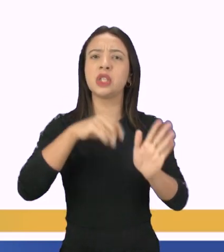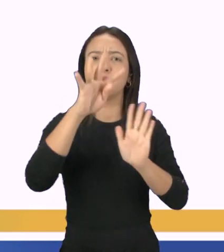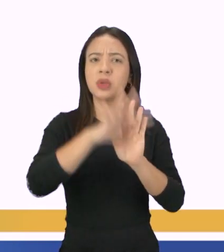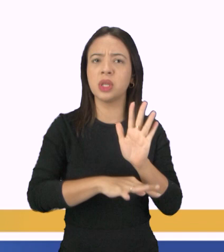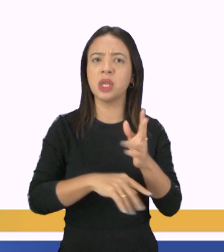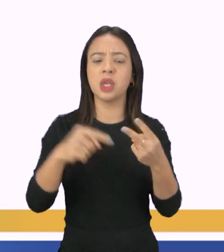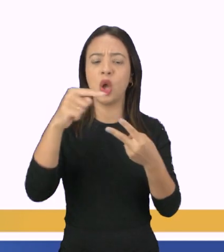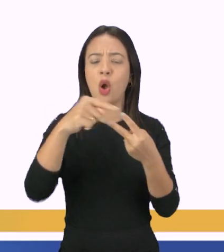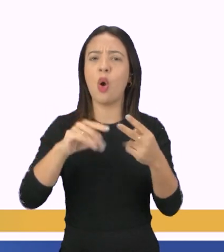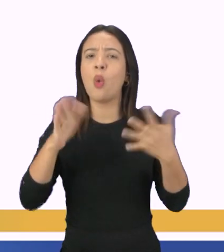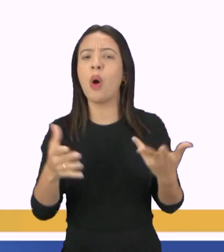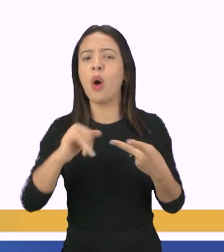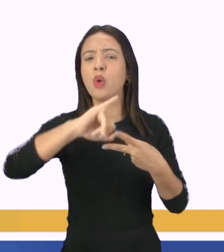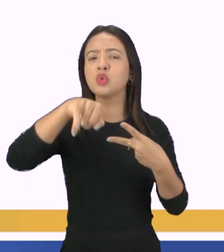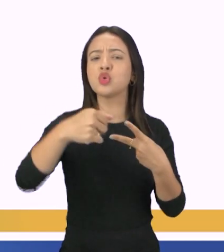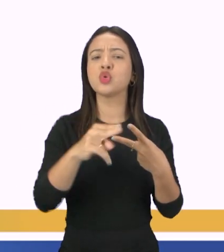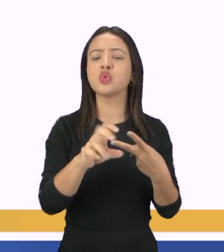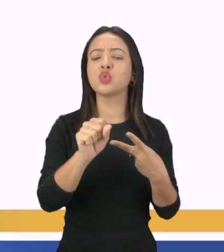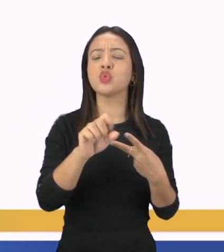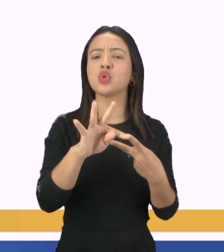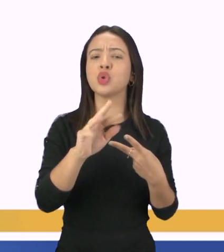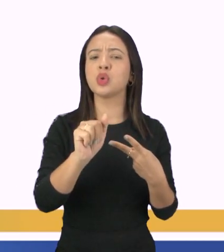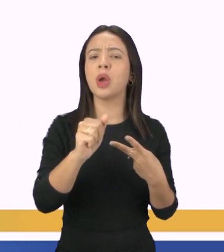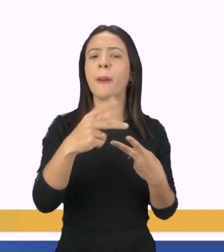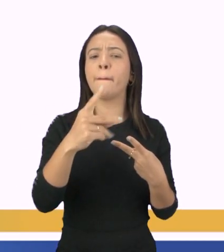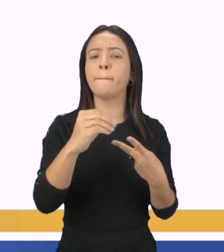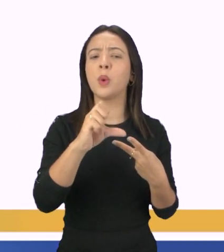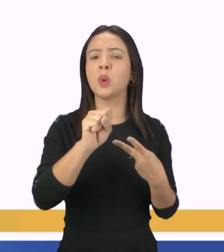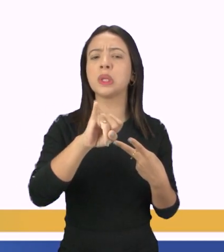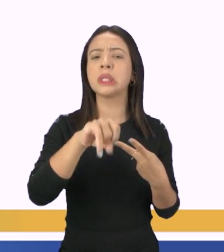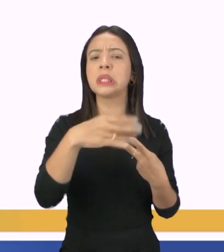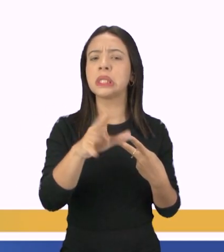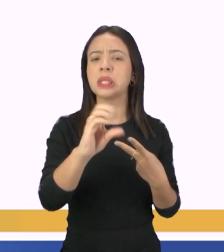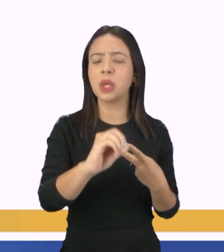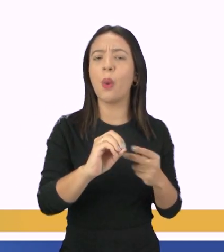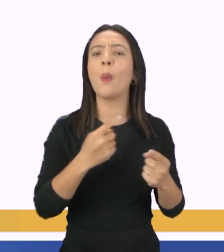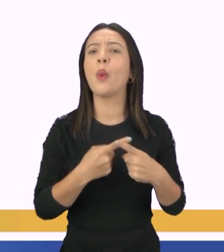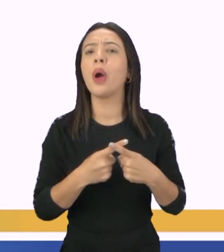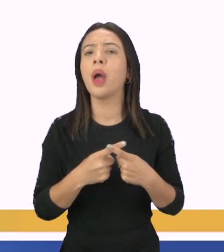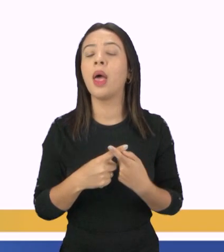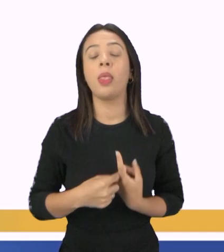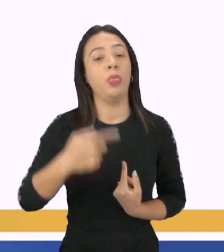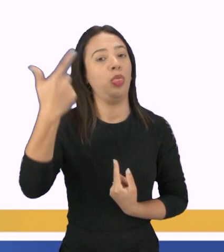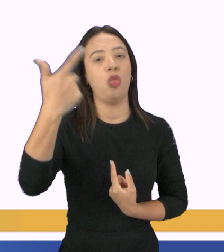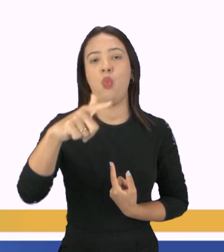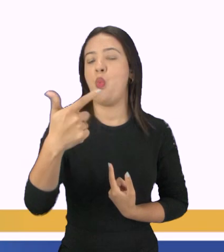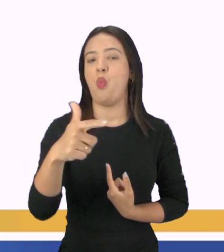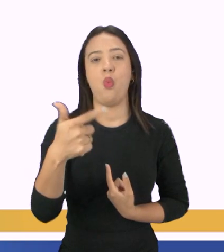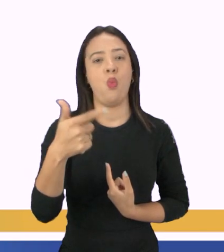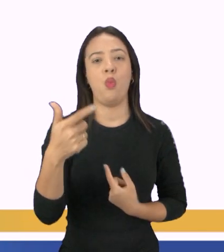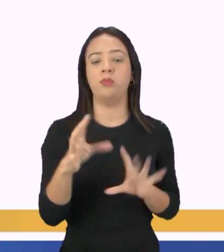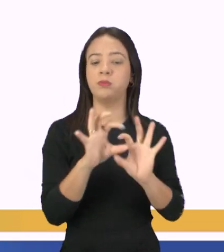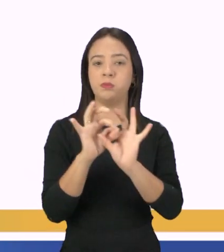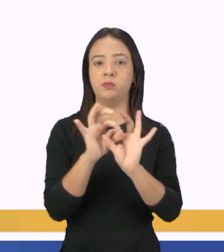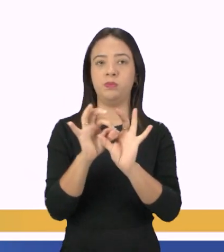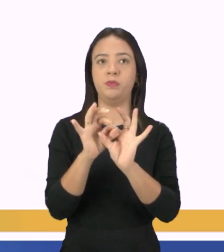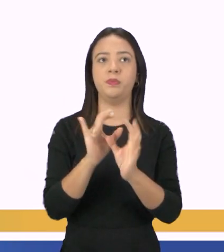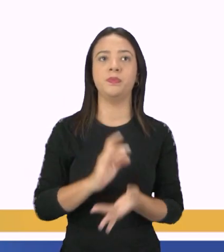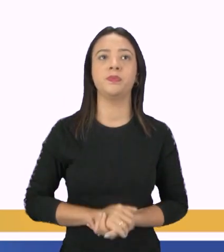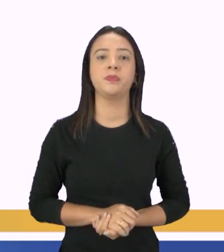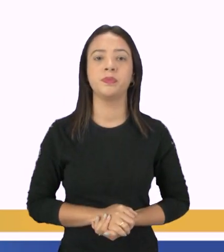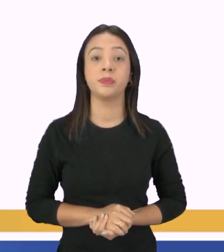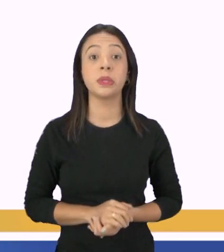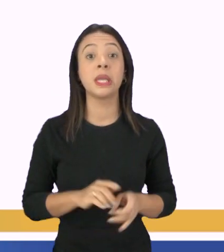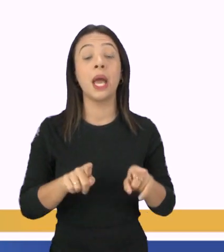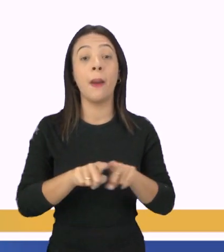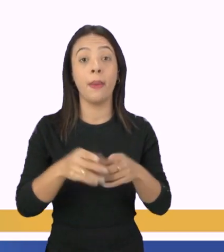ou conexão? Por justaposição, pois não há conectivos. Veja o mesmo texto com